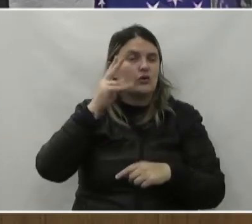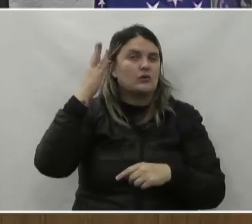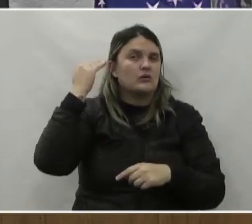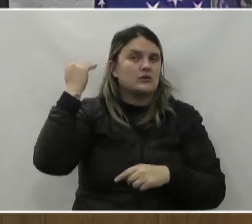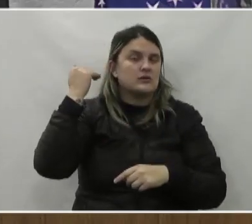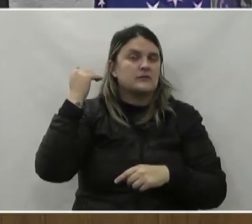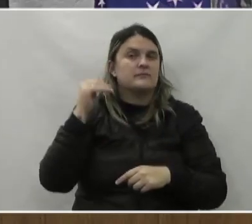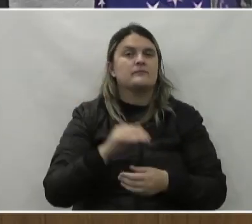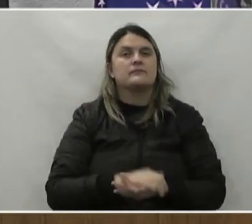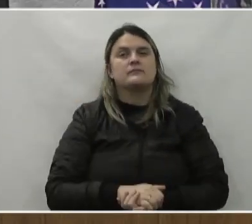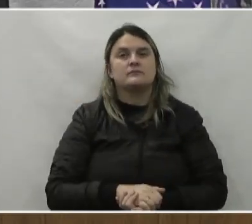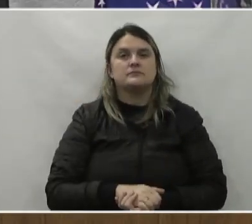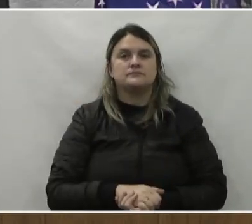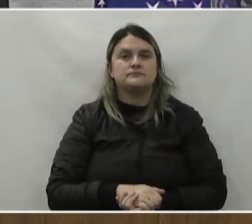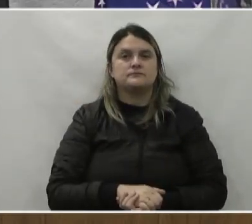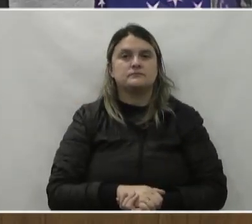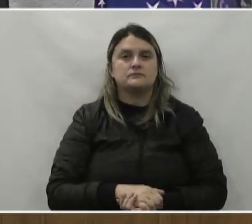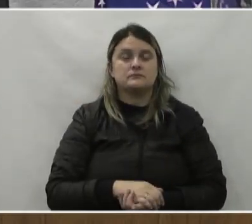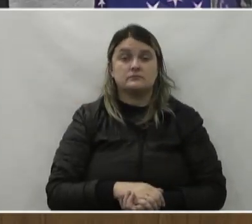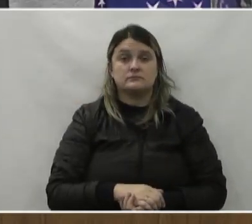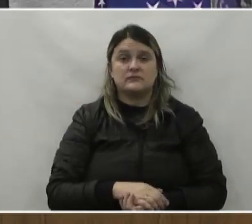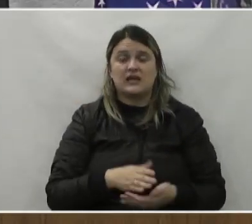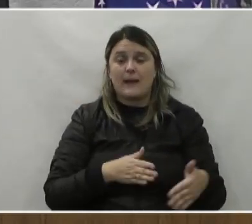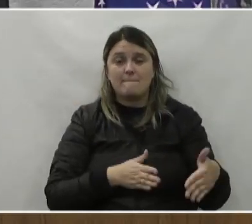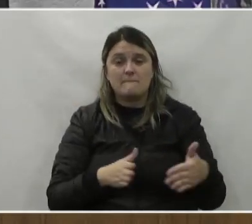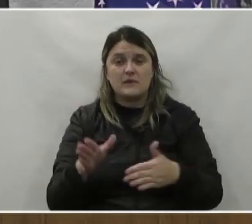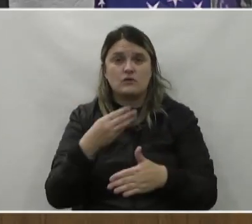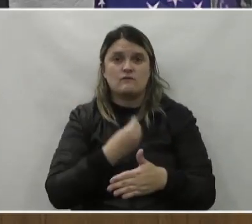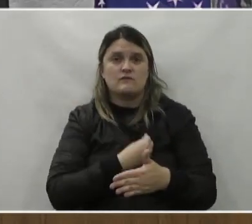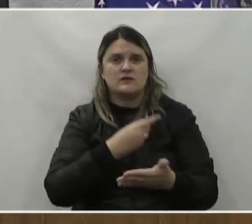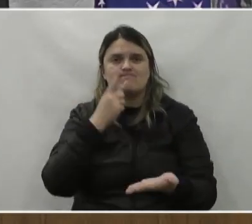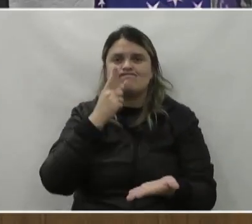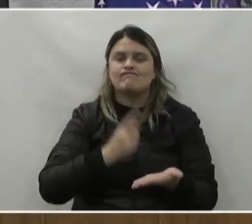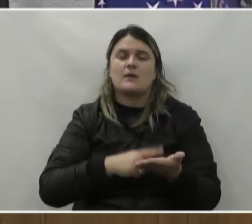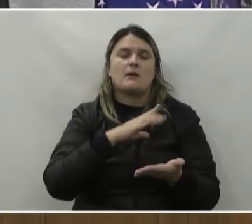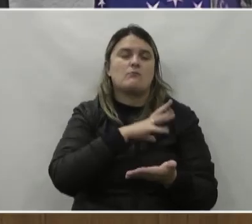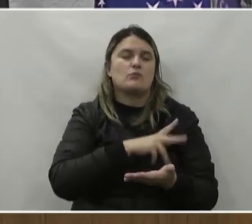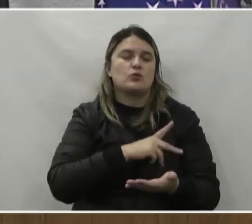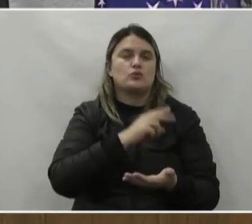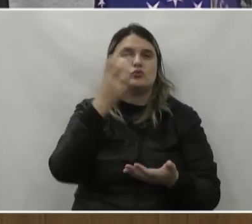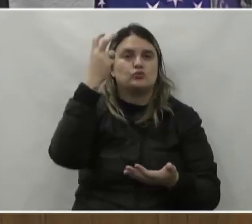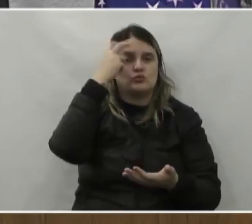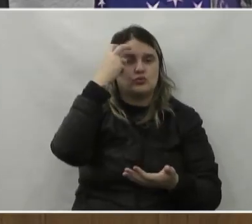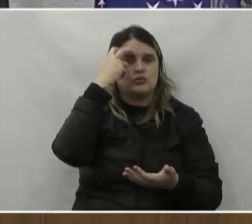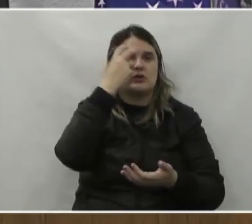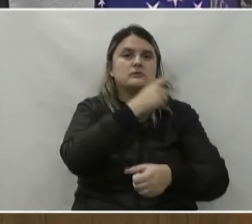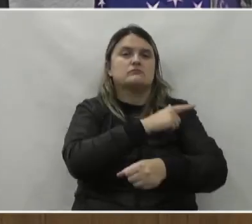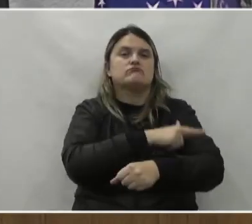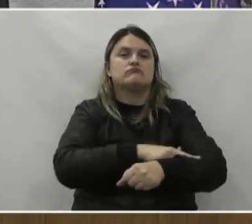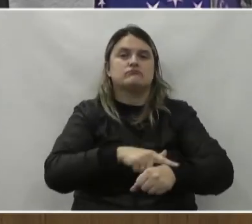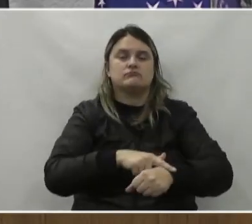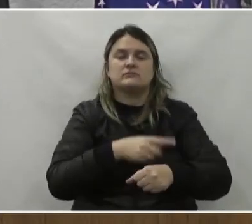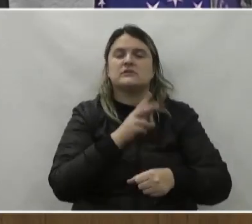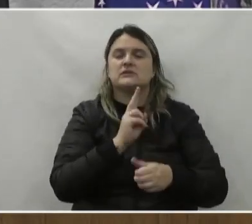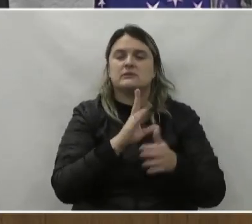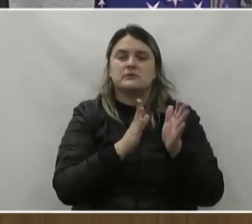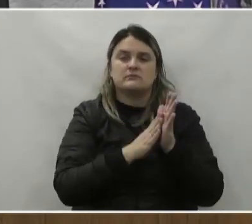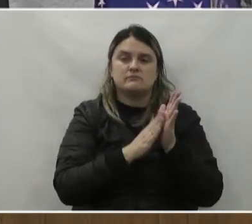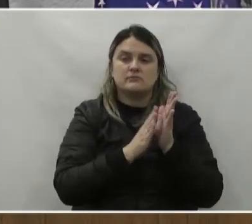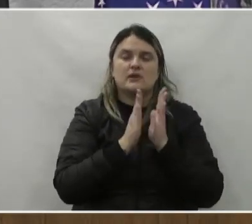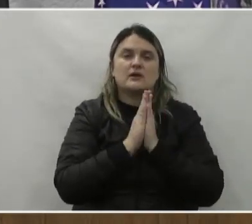Sua trajetória de vida, marcada pelo amor à cultura e à educação, é motivo de aplausos,